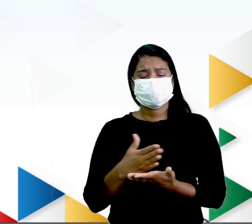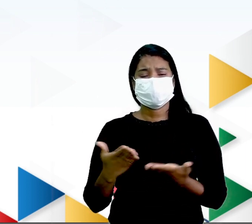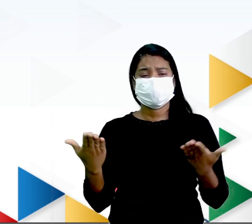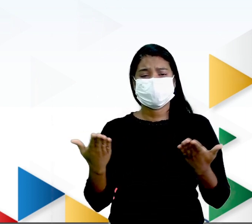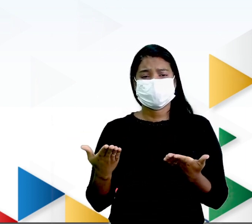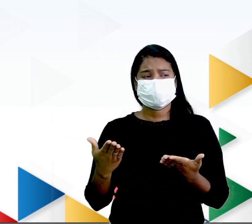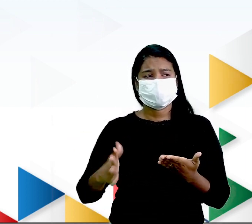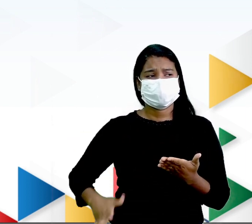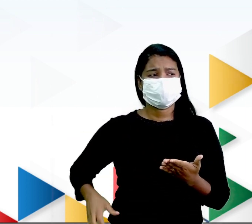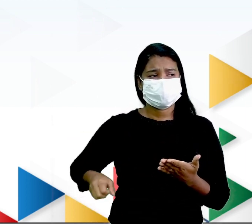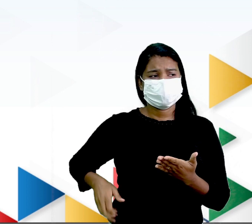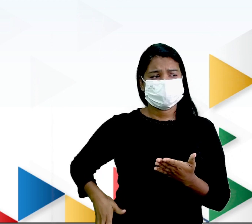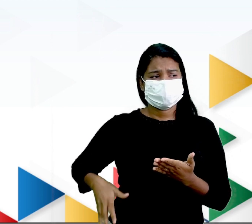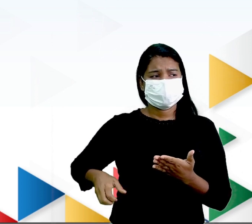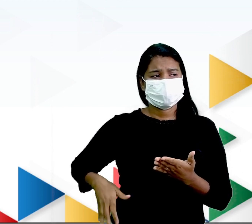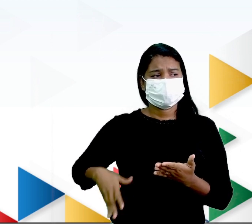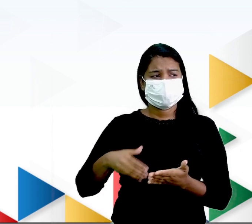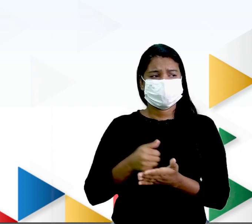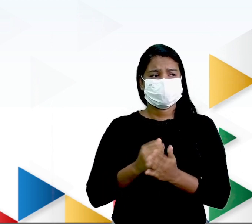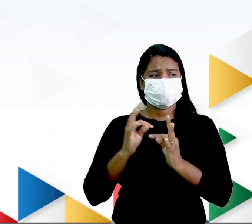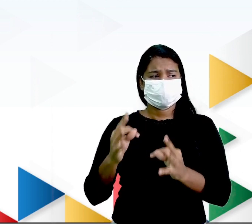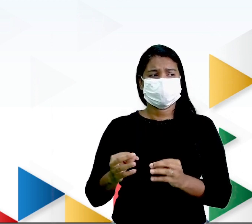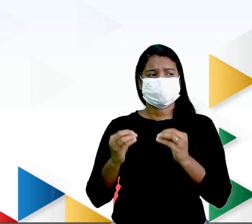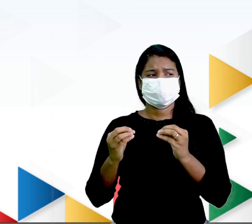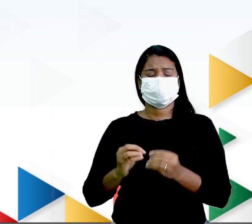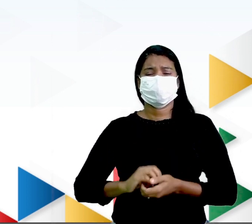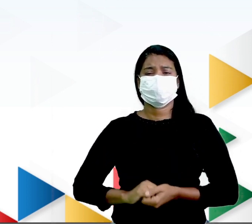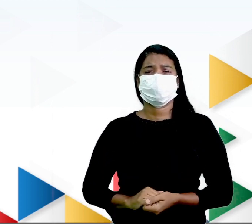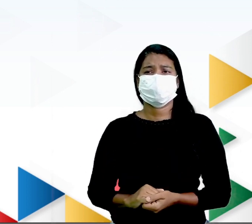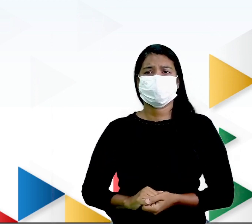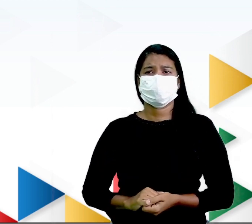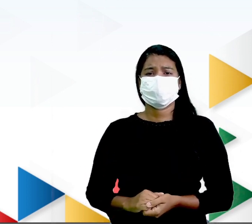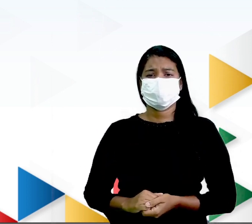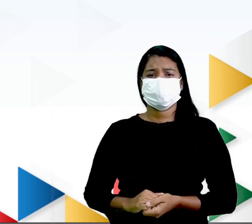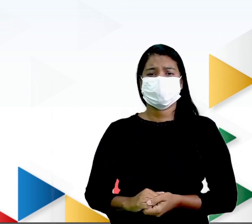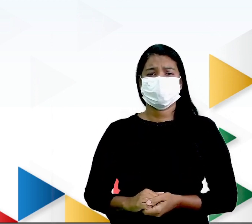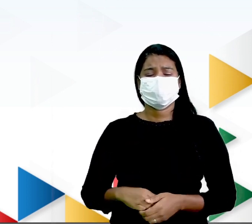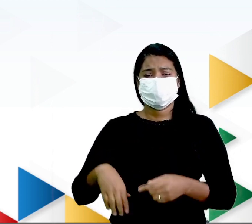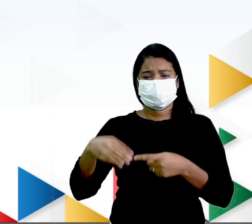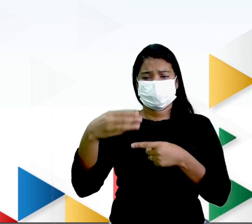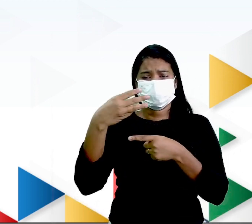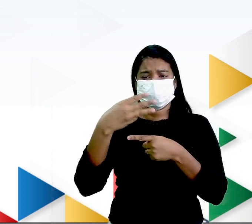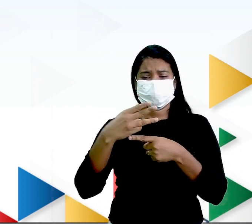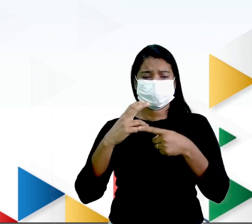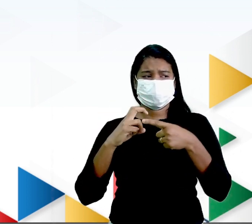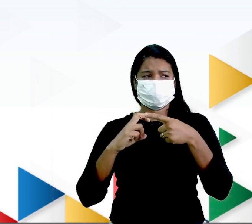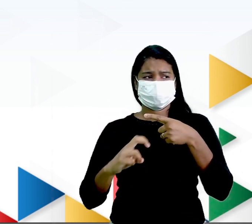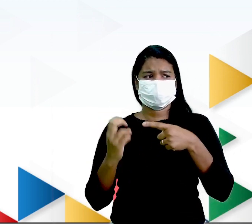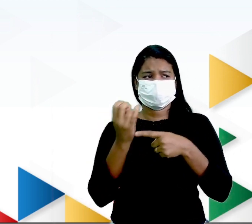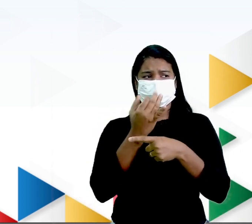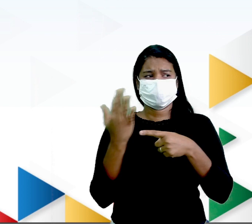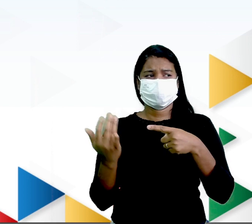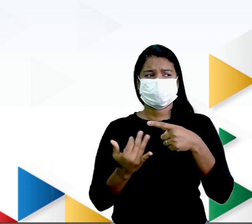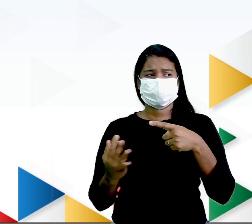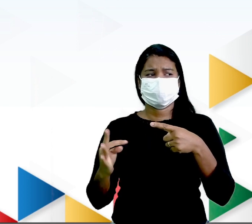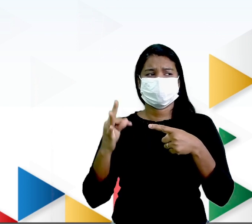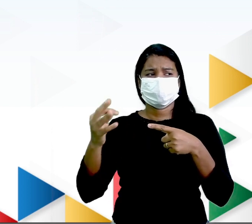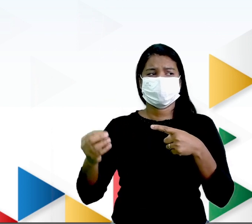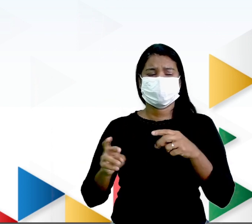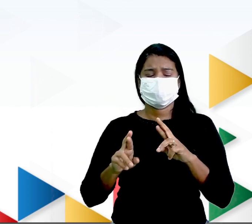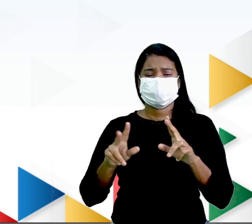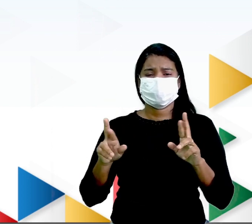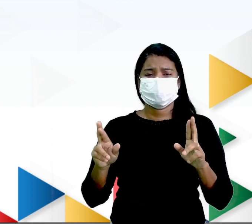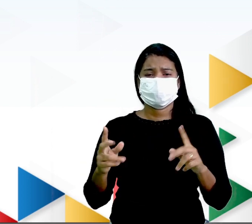Lana gastou no total? Veja, 3/5 é uma fração cuja a parte e o todo são diferentes